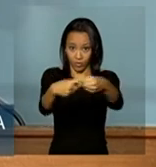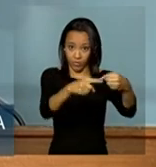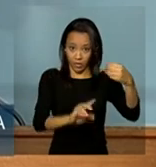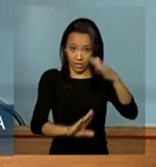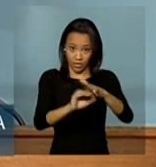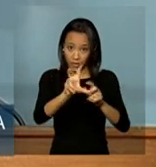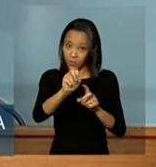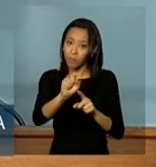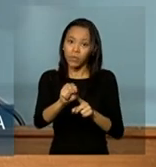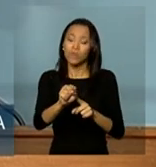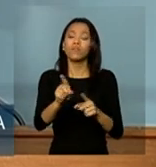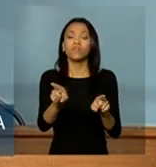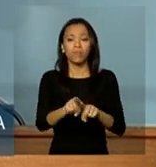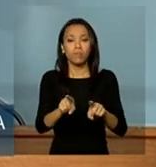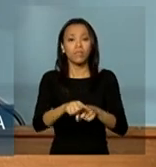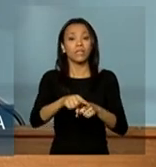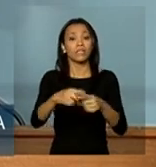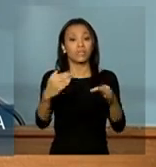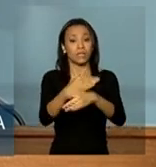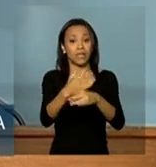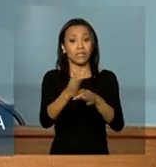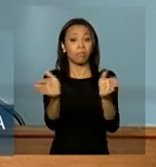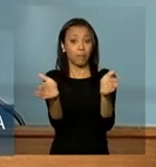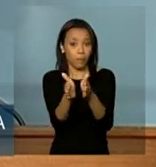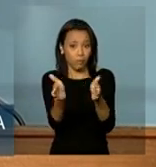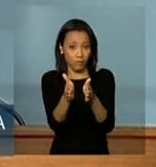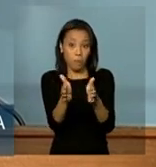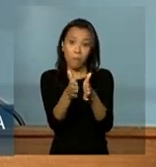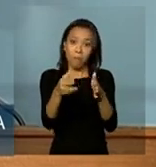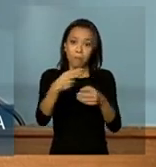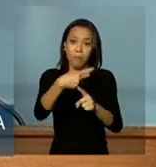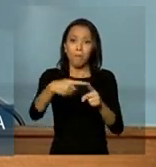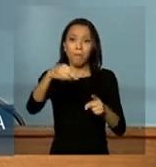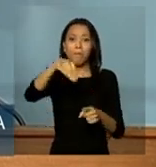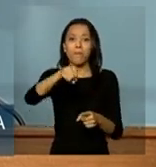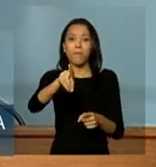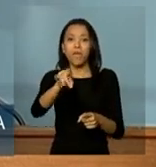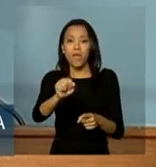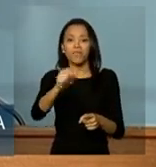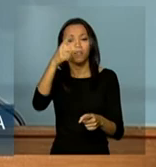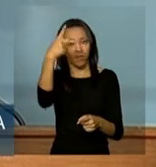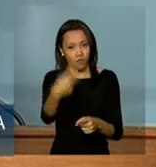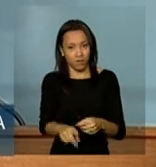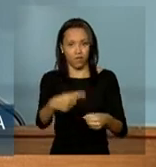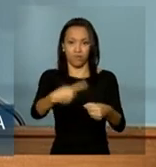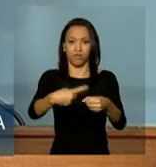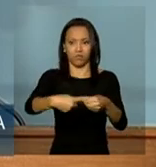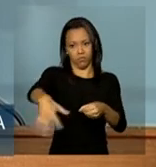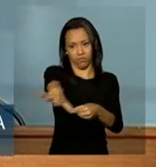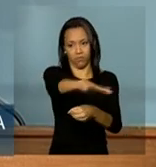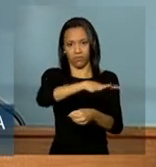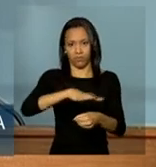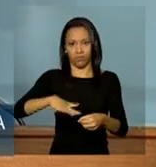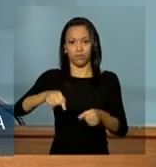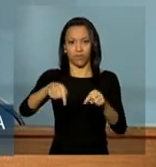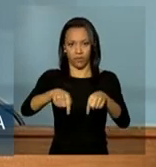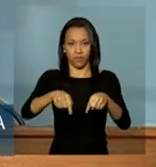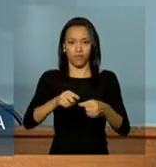uma das cidades médias prósperas desse país, que é Caxias do Sul. Nós